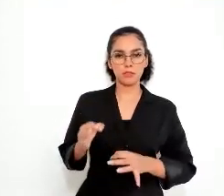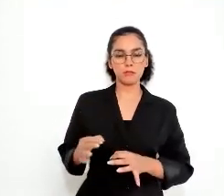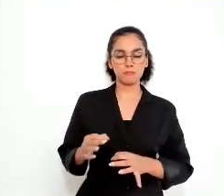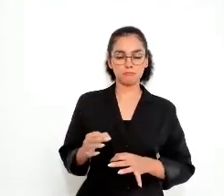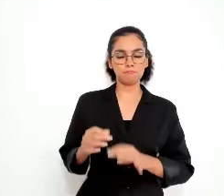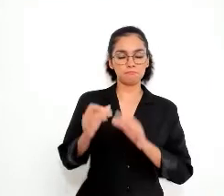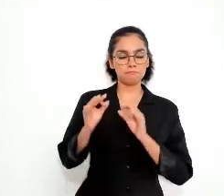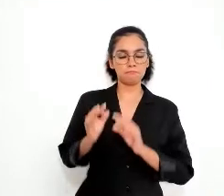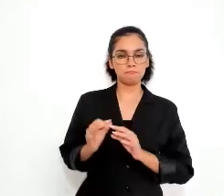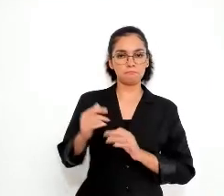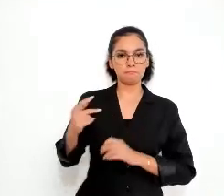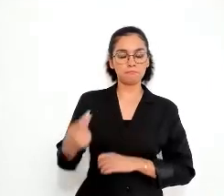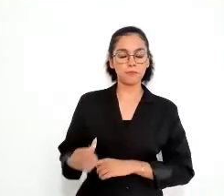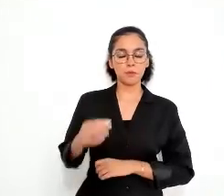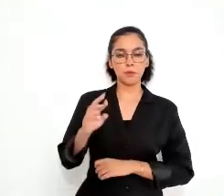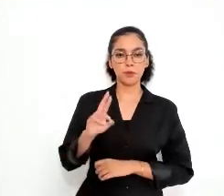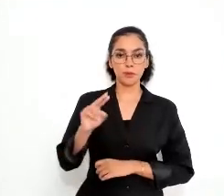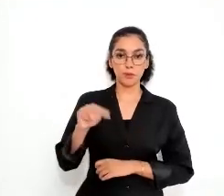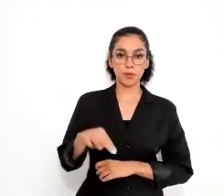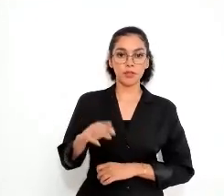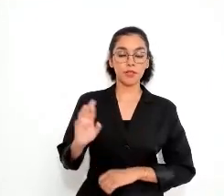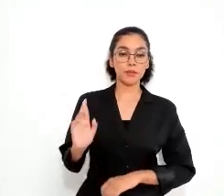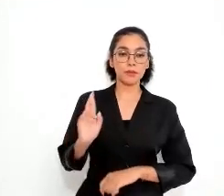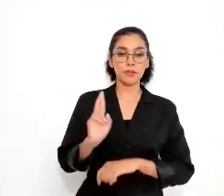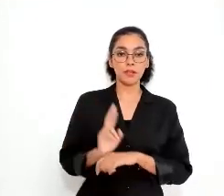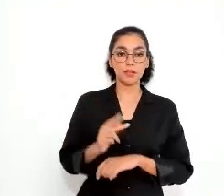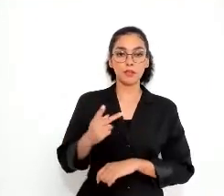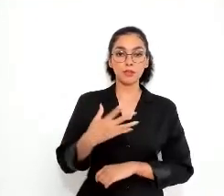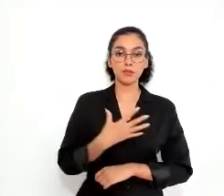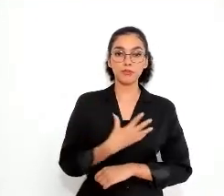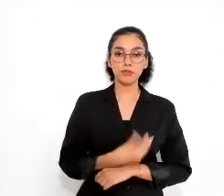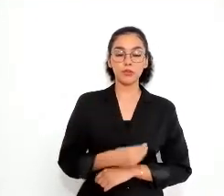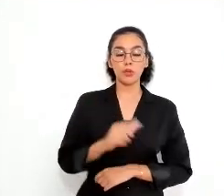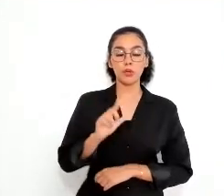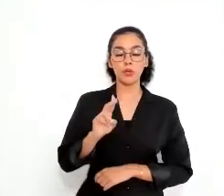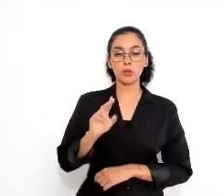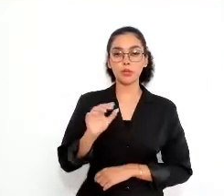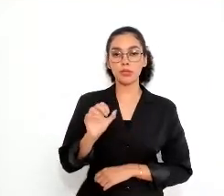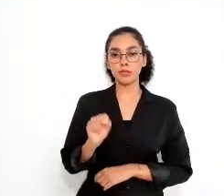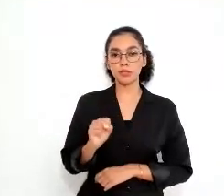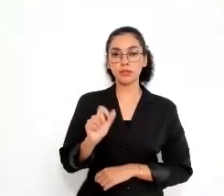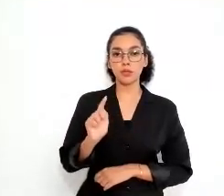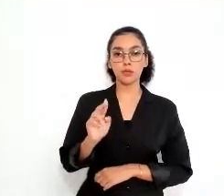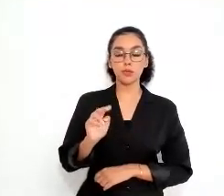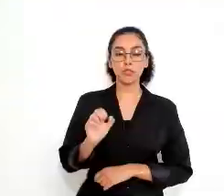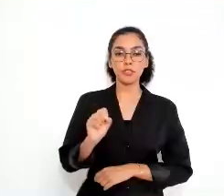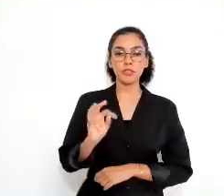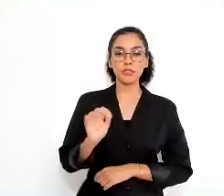Norte, sendo representada por seu filho, Luiz Gustavo Smith.